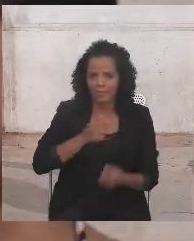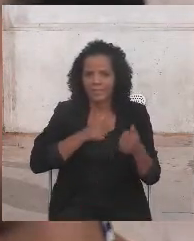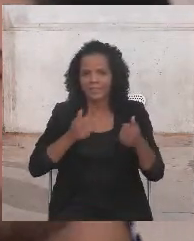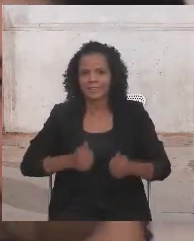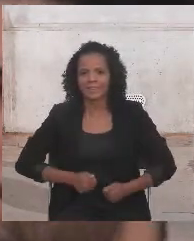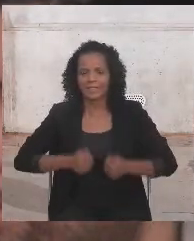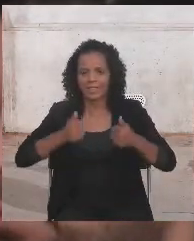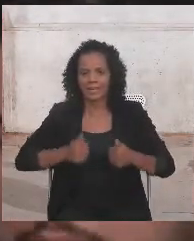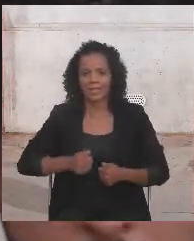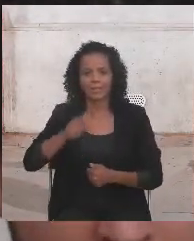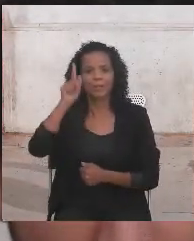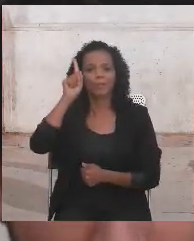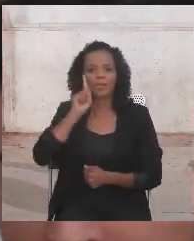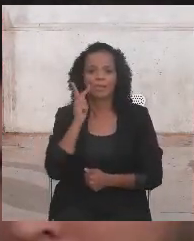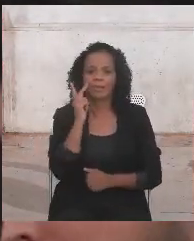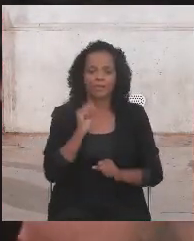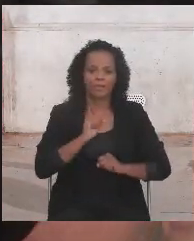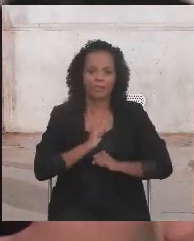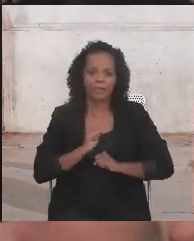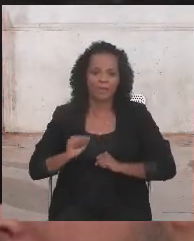cidade, mulher da minha